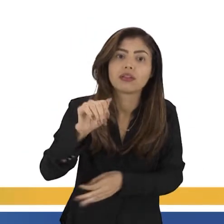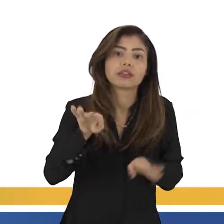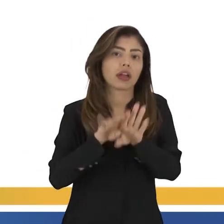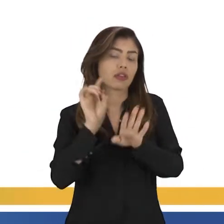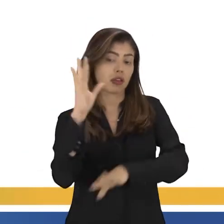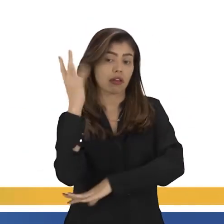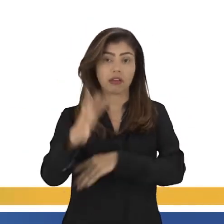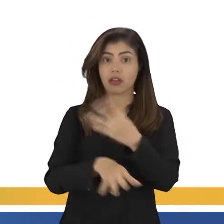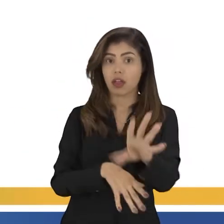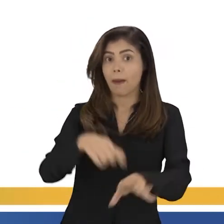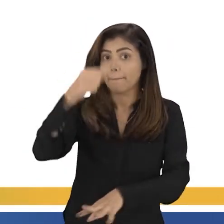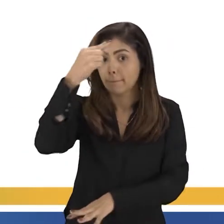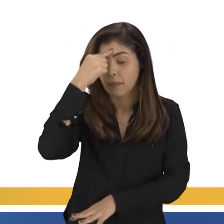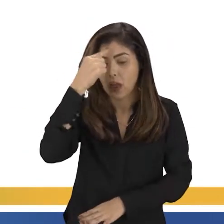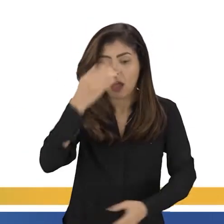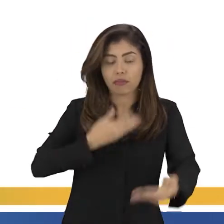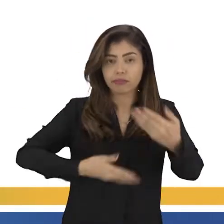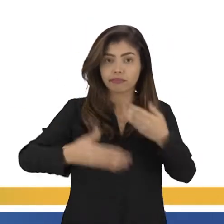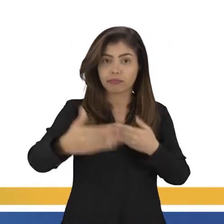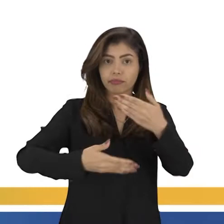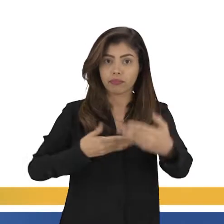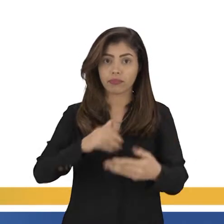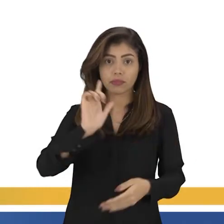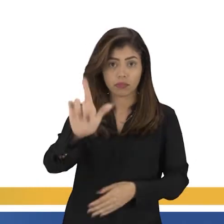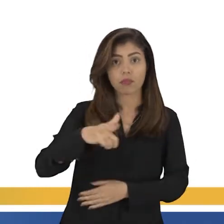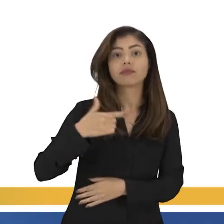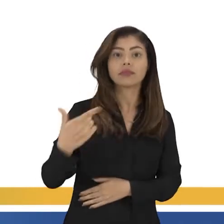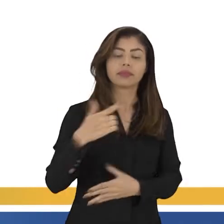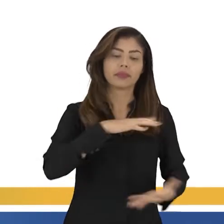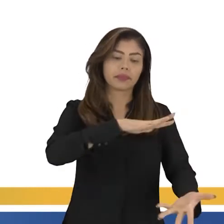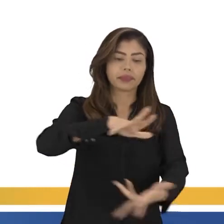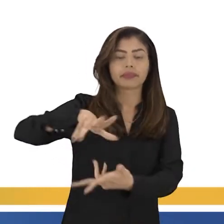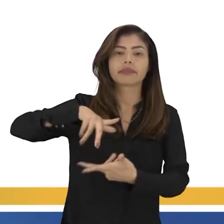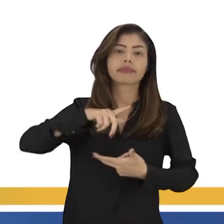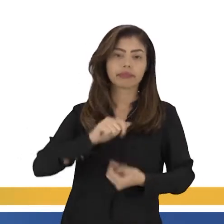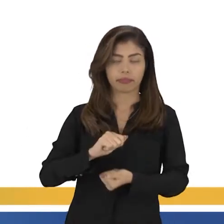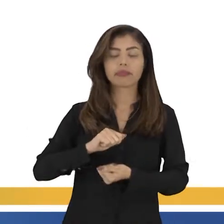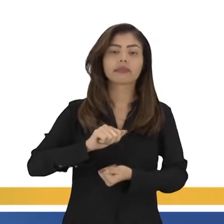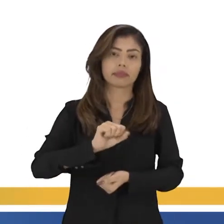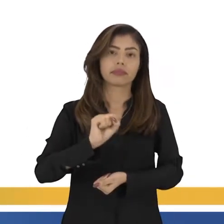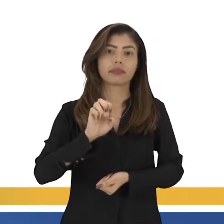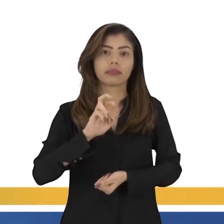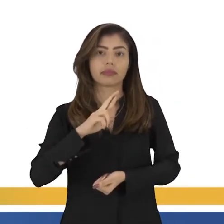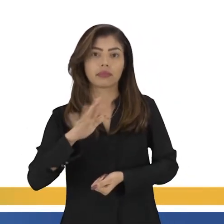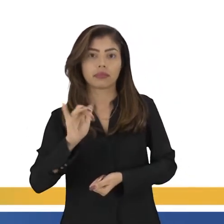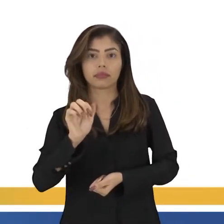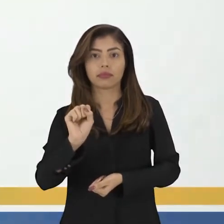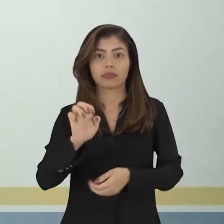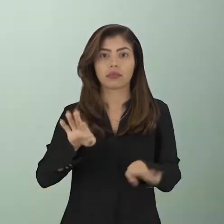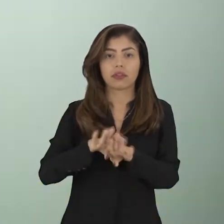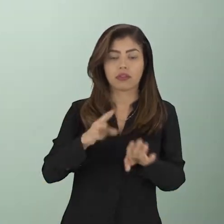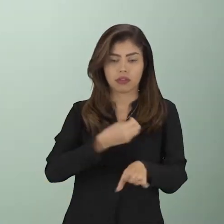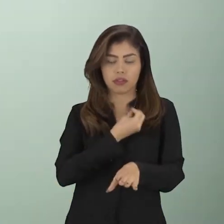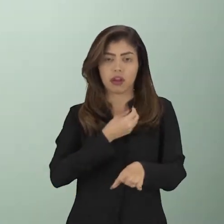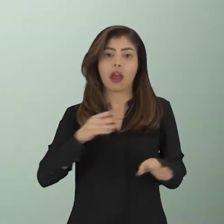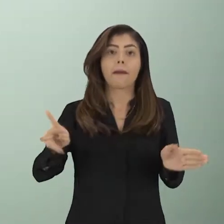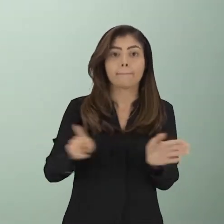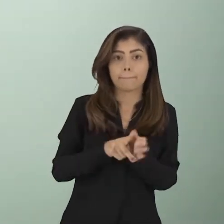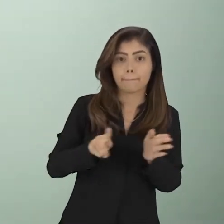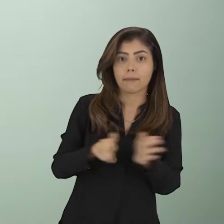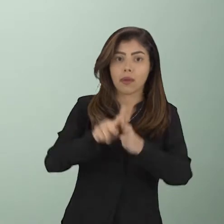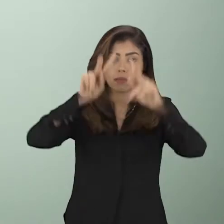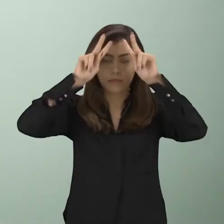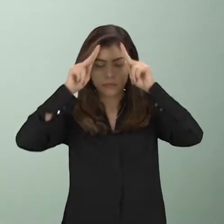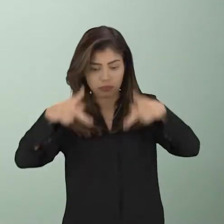da natureza, é uma lógica de convivência com o outro. A Terra seria um ser de cuja sobrevivência depende a